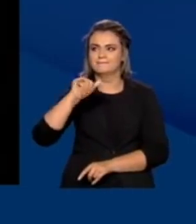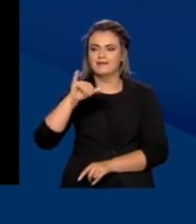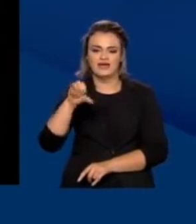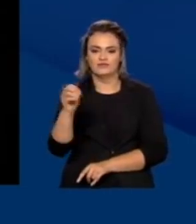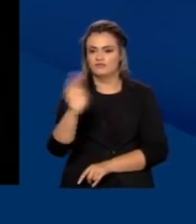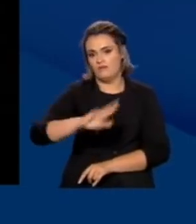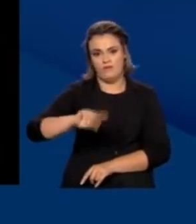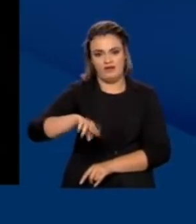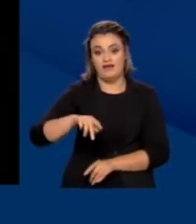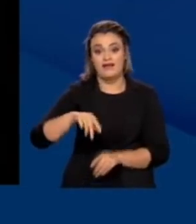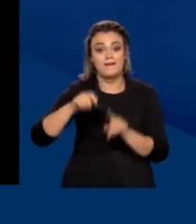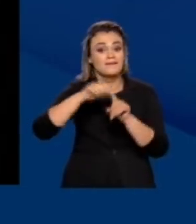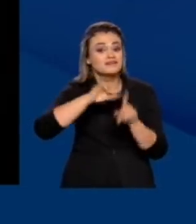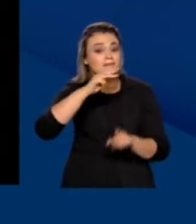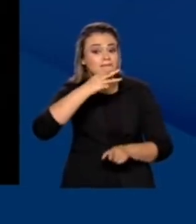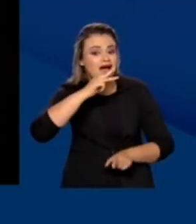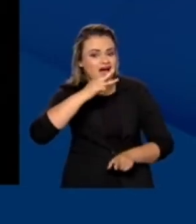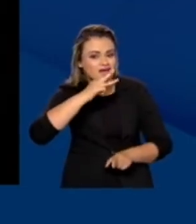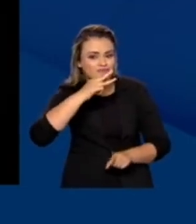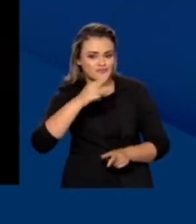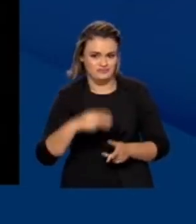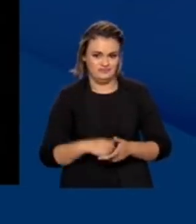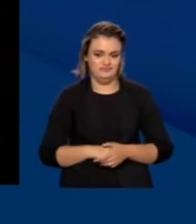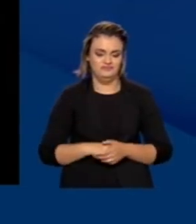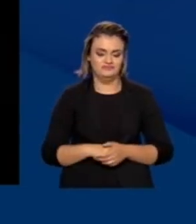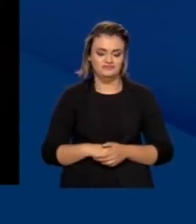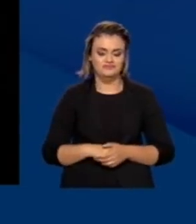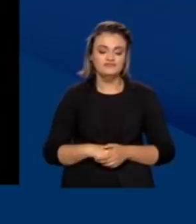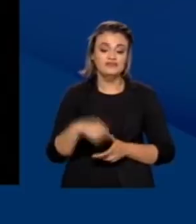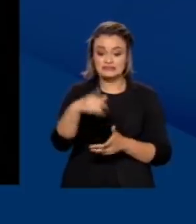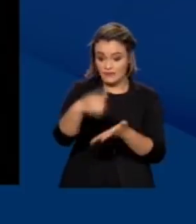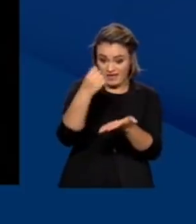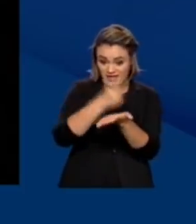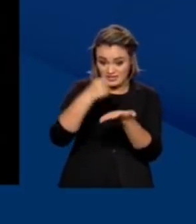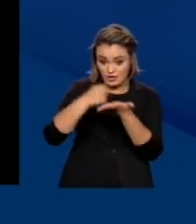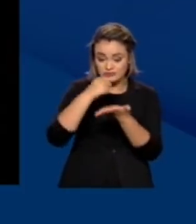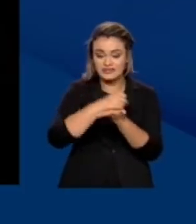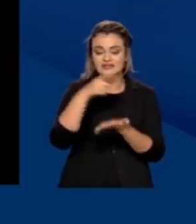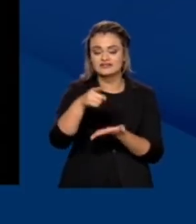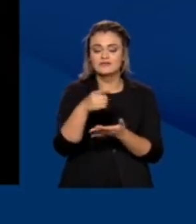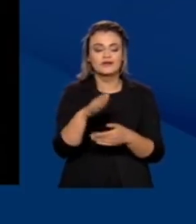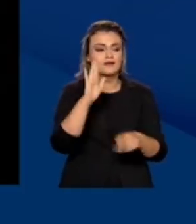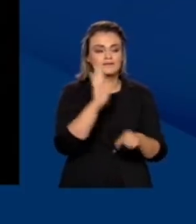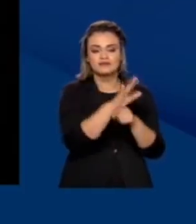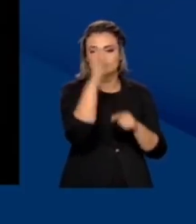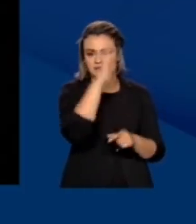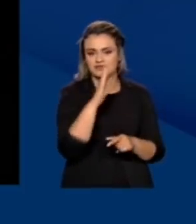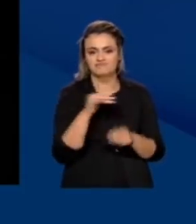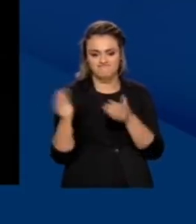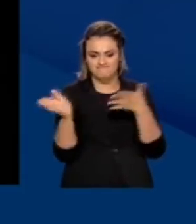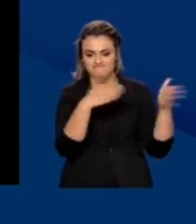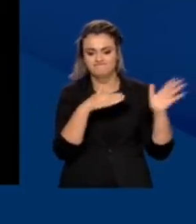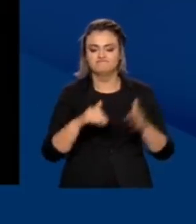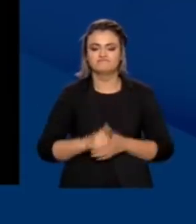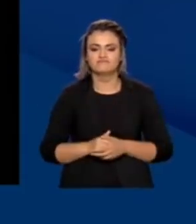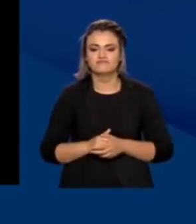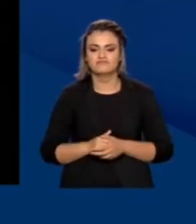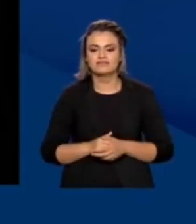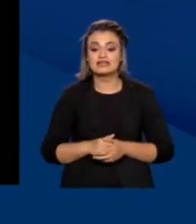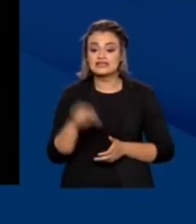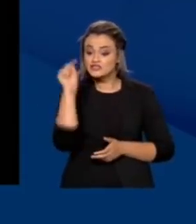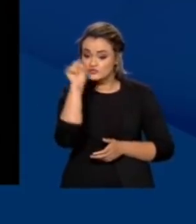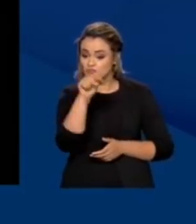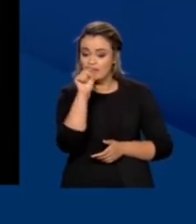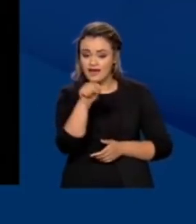Essa contratação, ela visava suprir as necessidades do Brasil. Próximo slide, por favor. Isso aí é